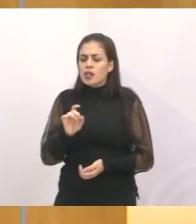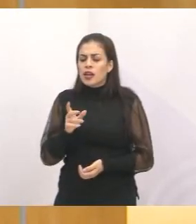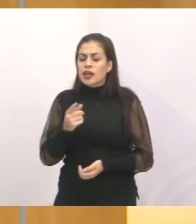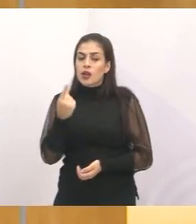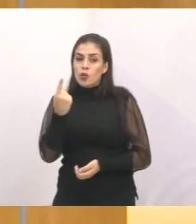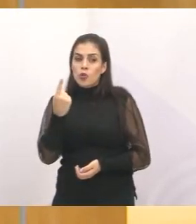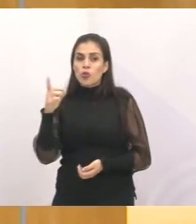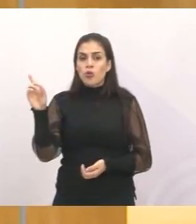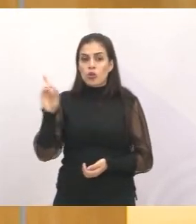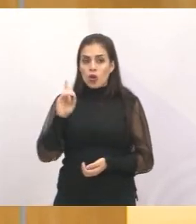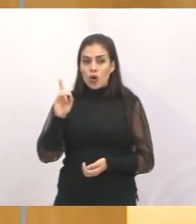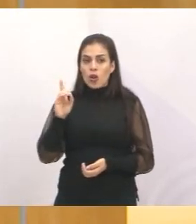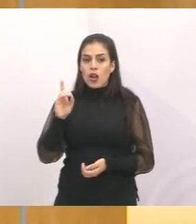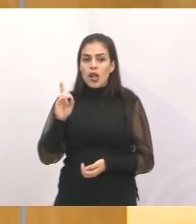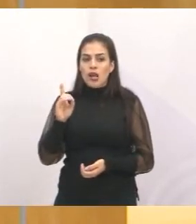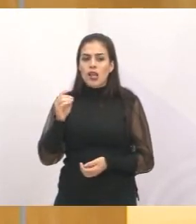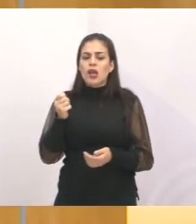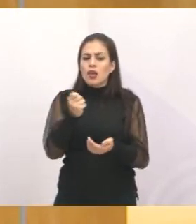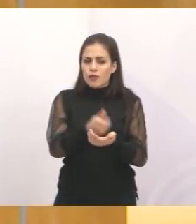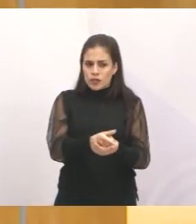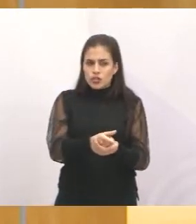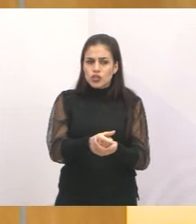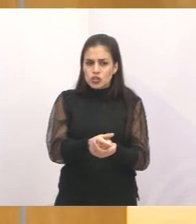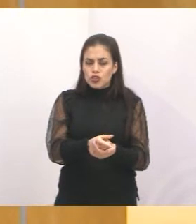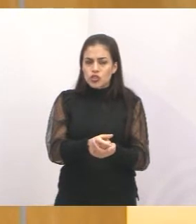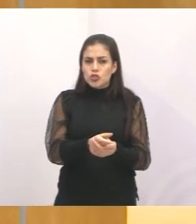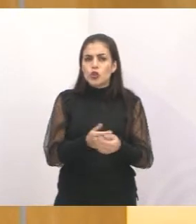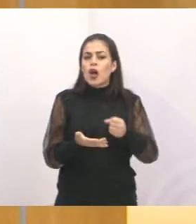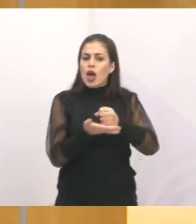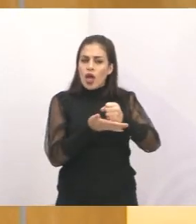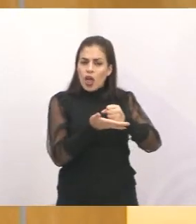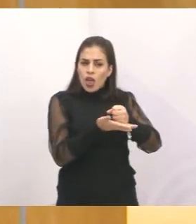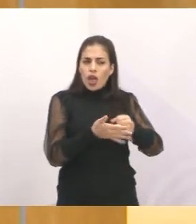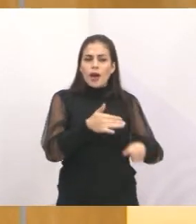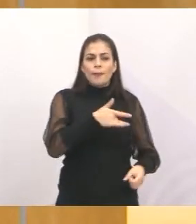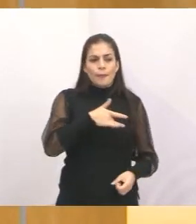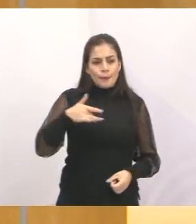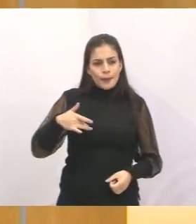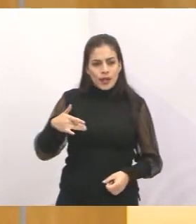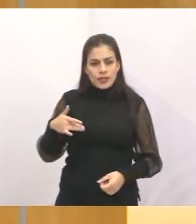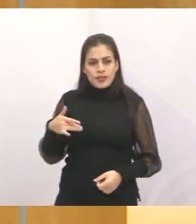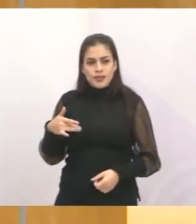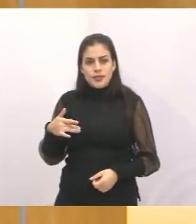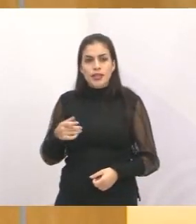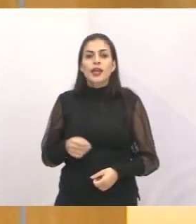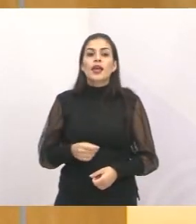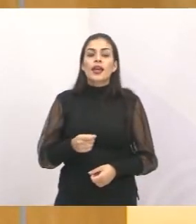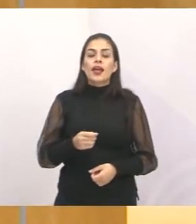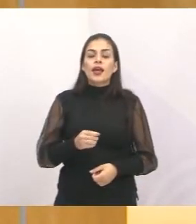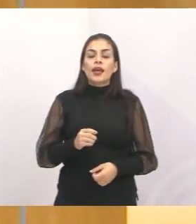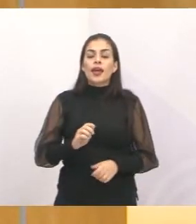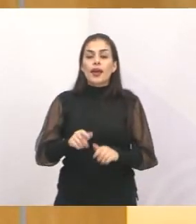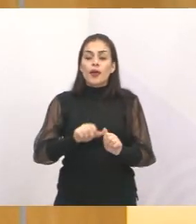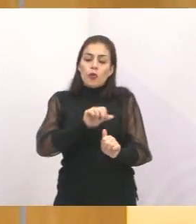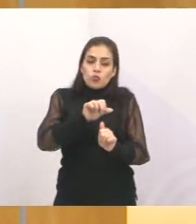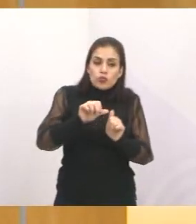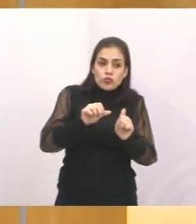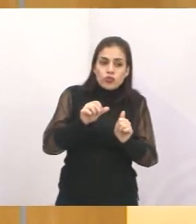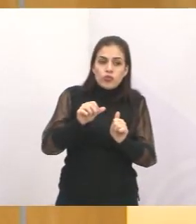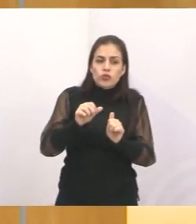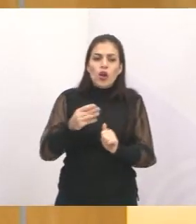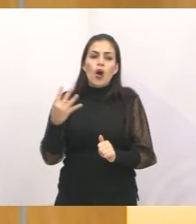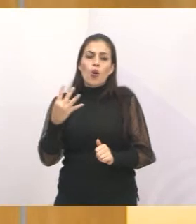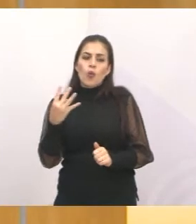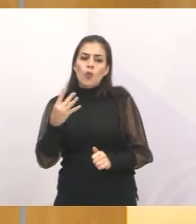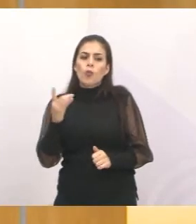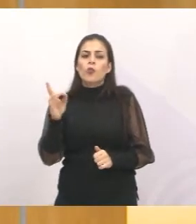preservados na área da saúde. Então, na verdade, é a saúde, mas é também o meio ambiente. Eu